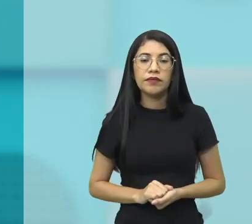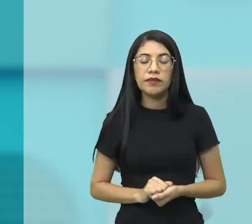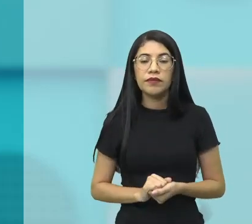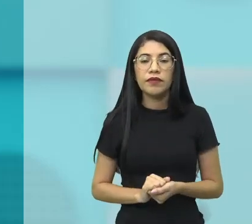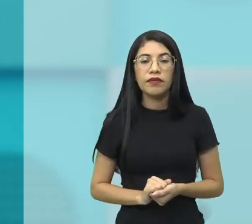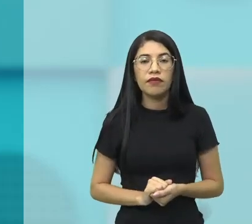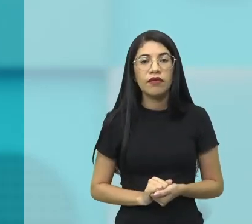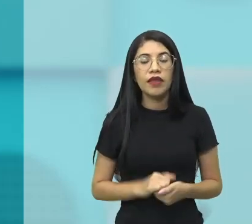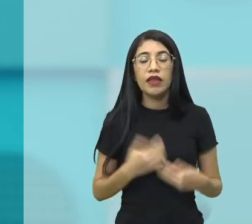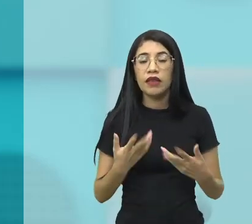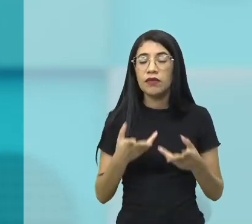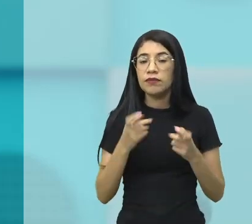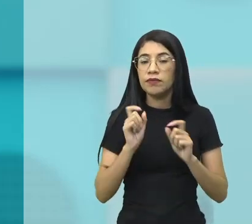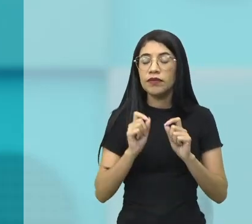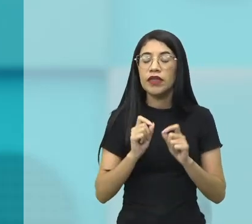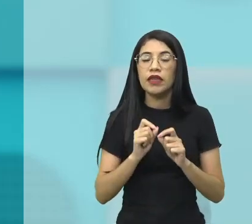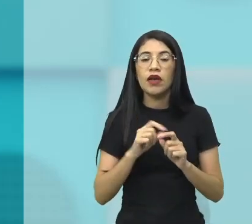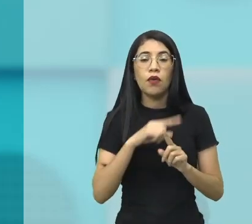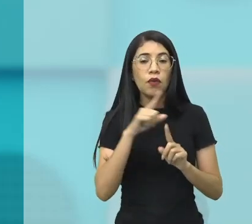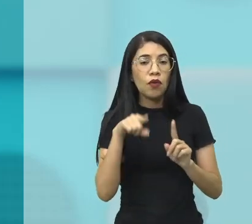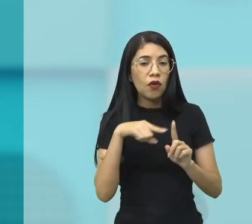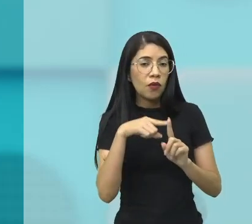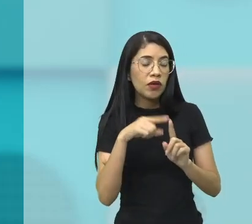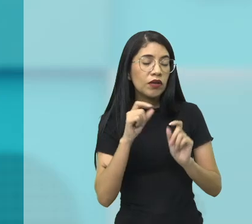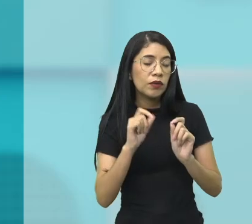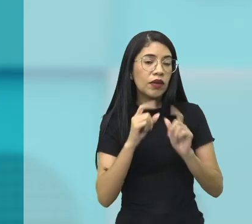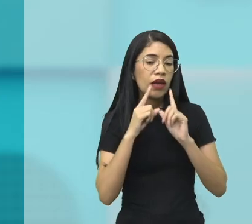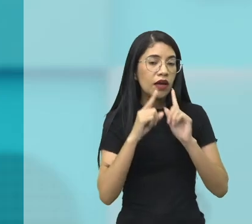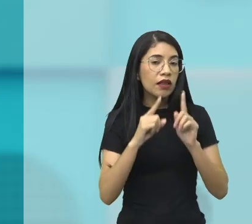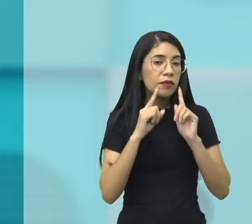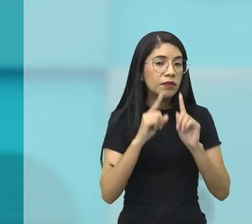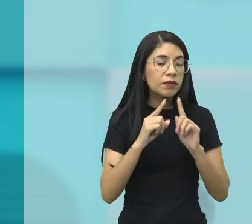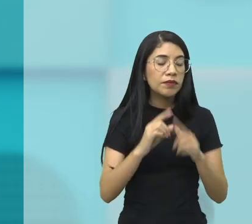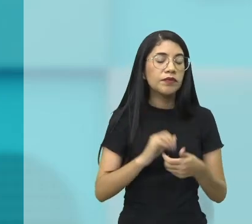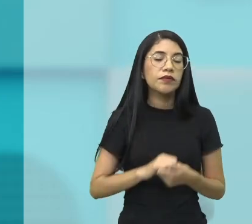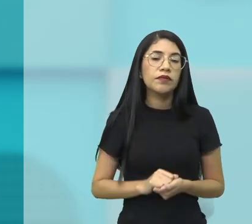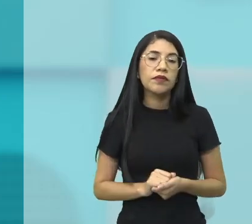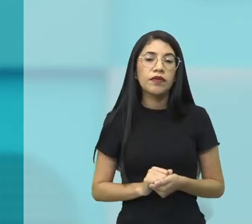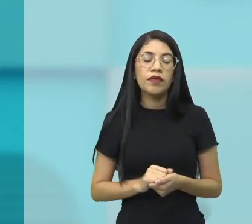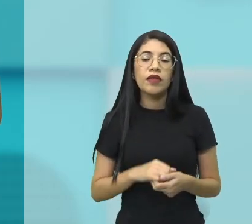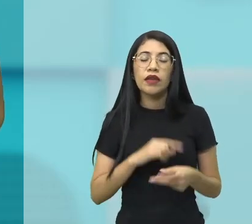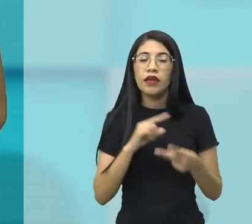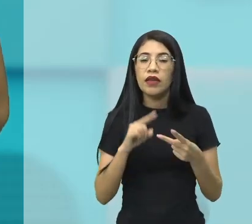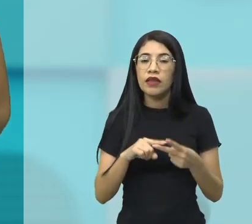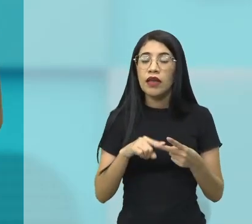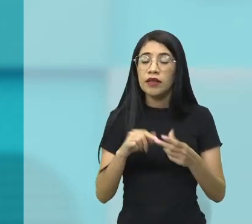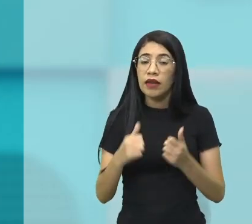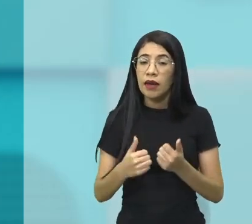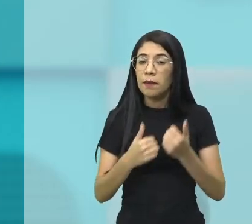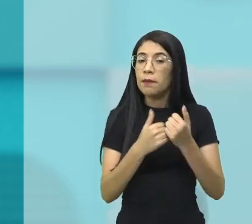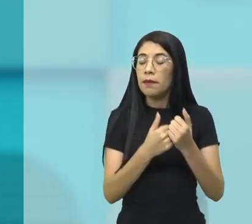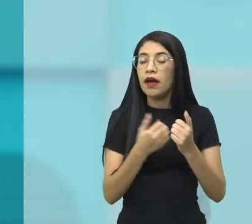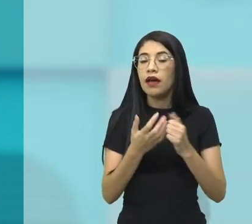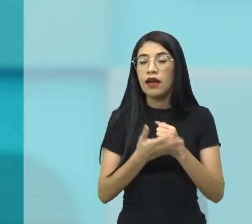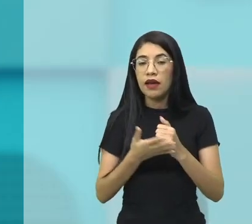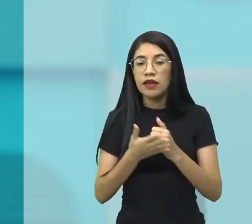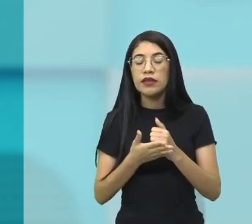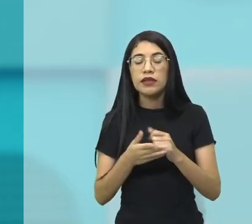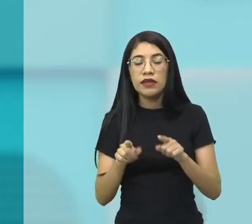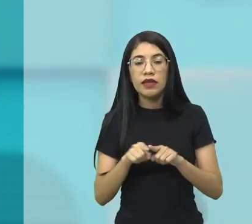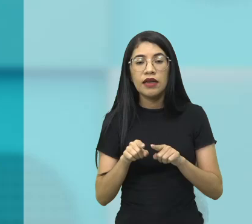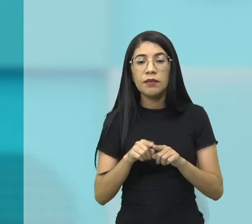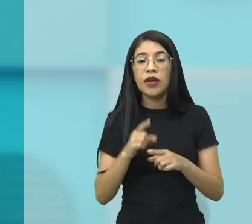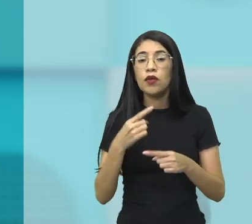Então, a gente viu lá o objeto, né? Qual é o objetivo da reclamação, nós vimos uma sustentação, certo?